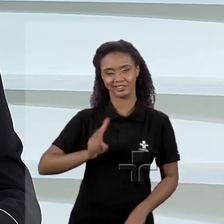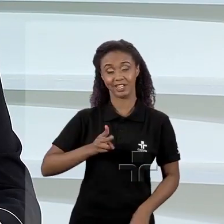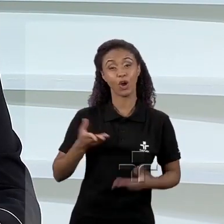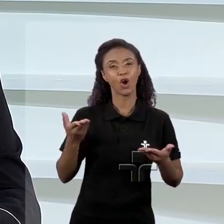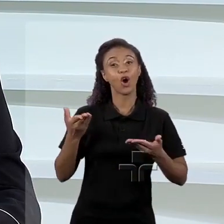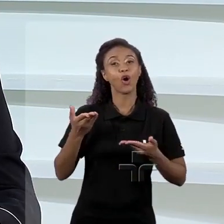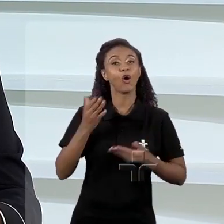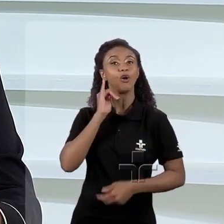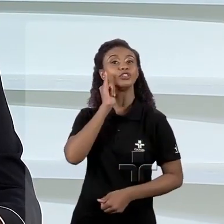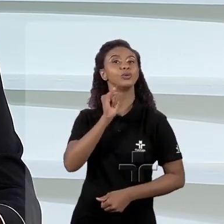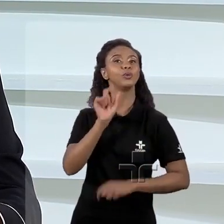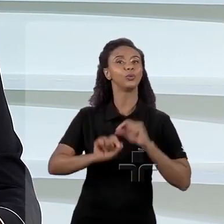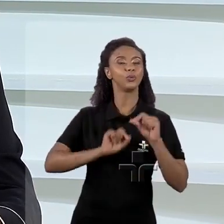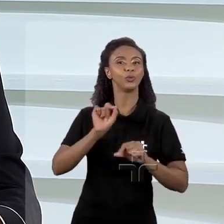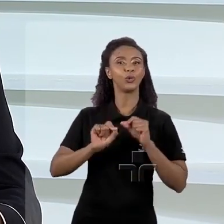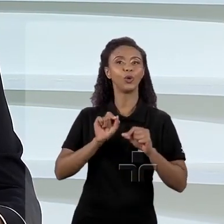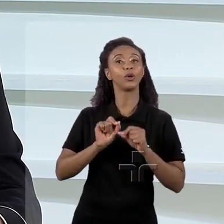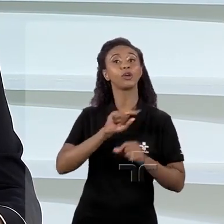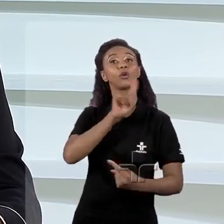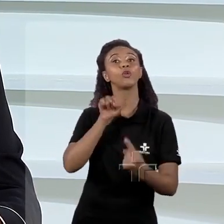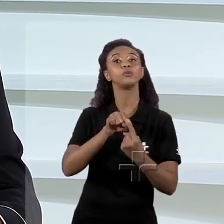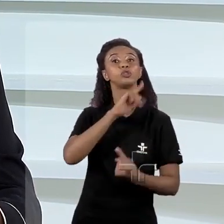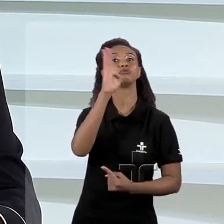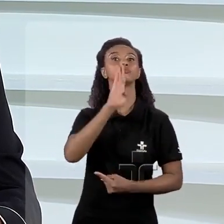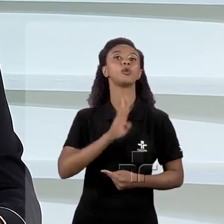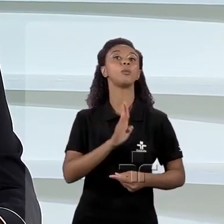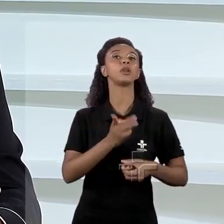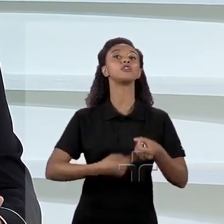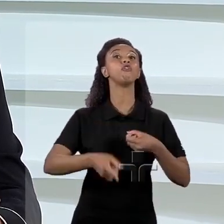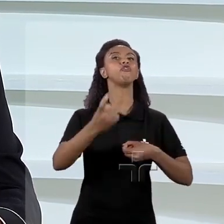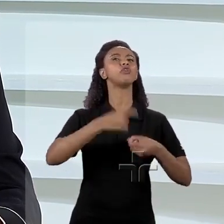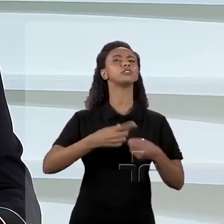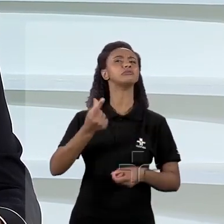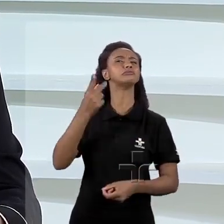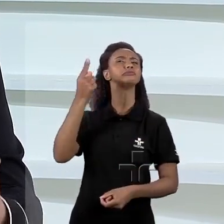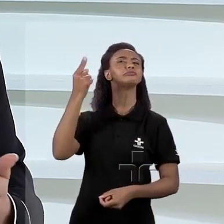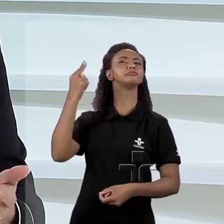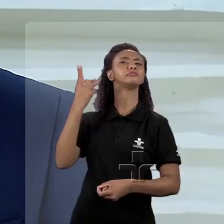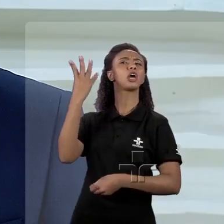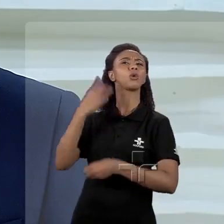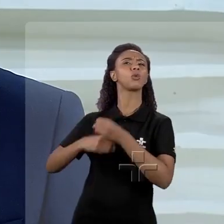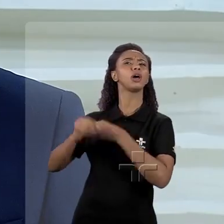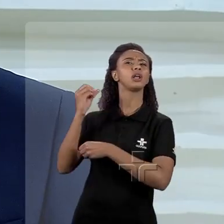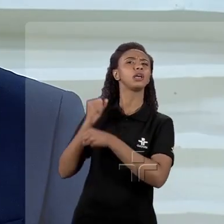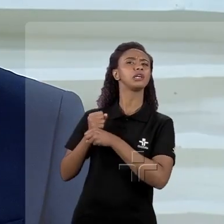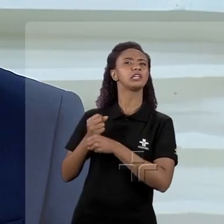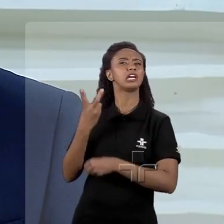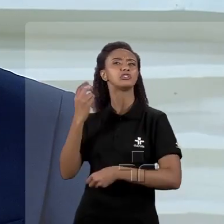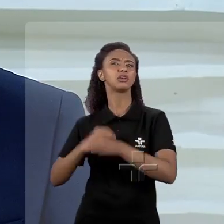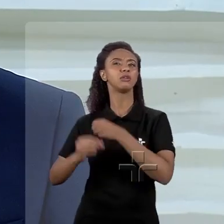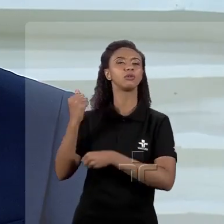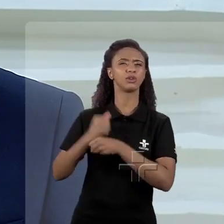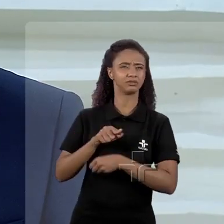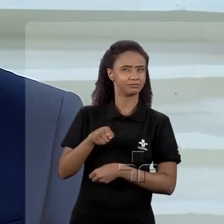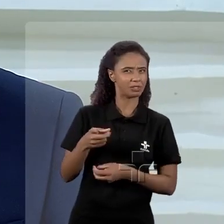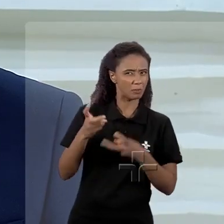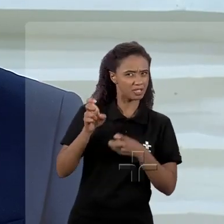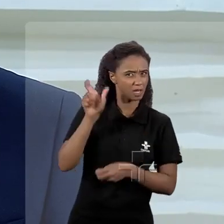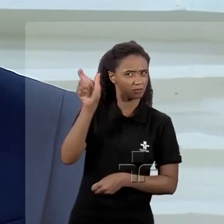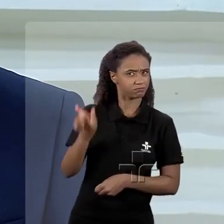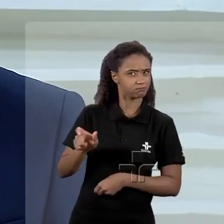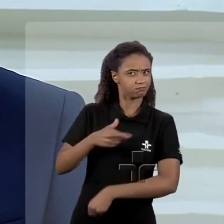que o objetivo seria fazer o Brasil voltar a ser como era 40, 50 anos atrás. O senhor está dizendo que vê uma mudança no comportamento